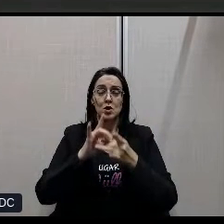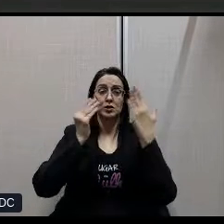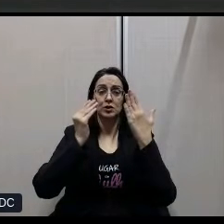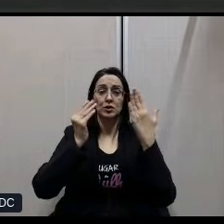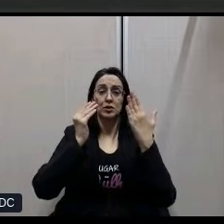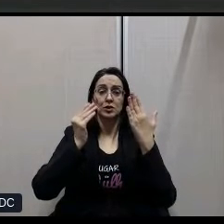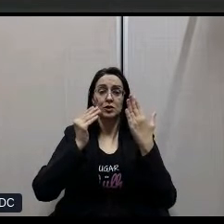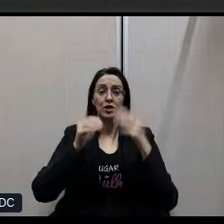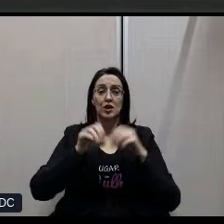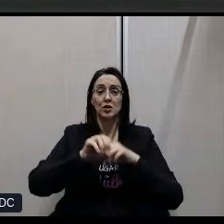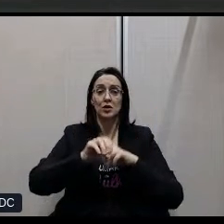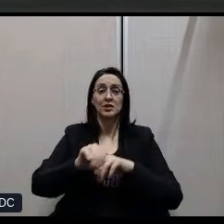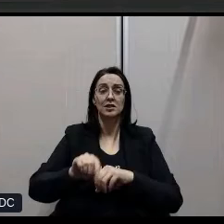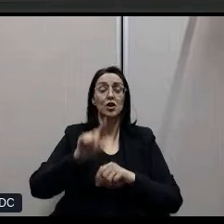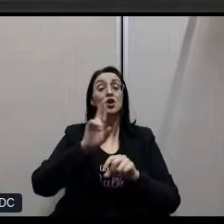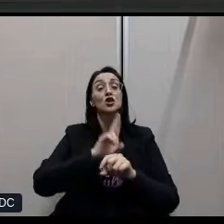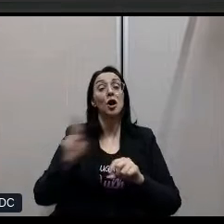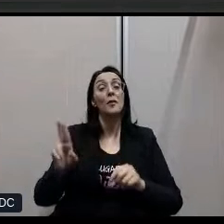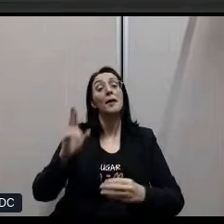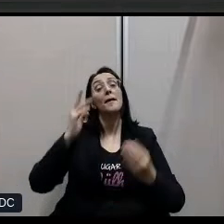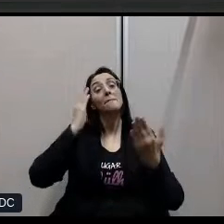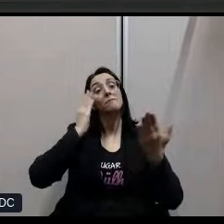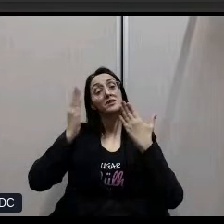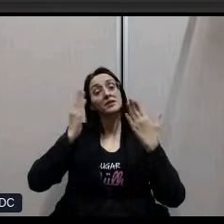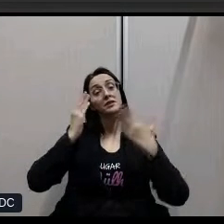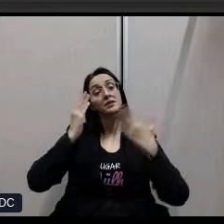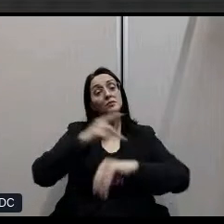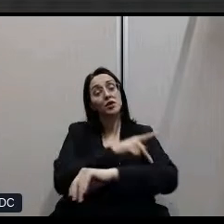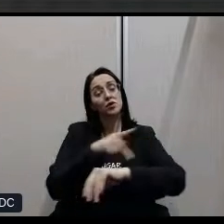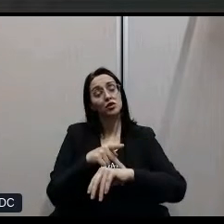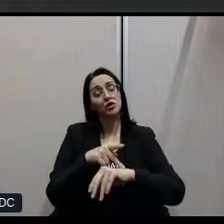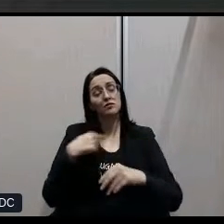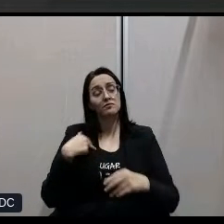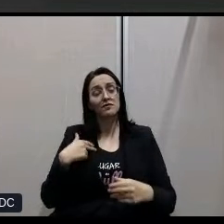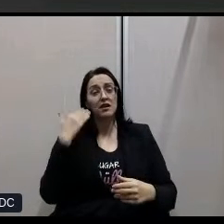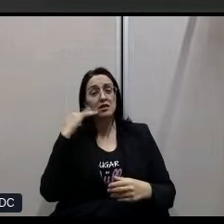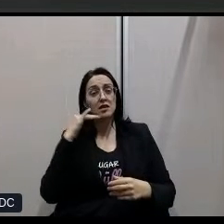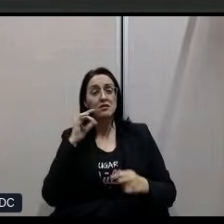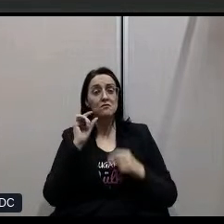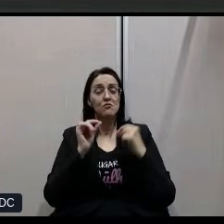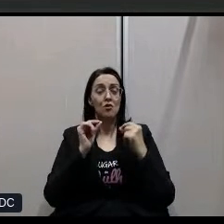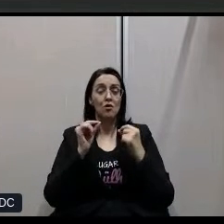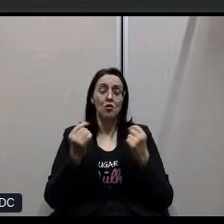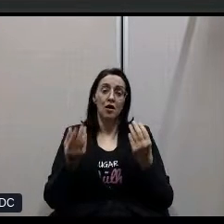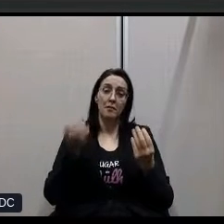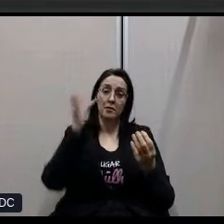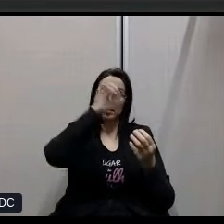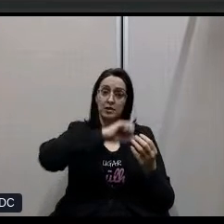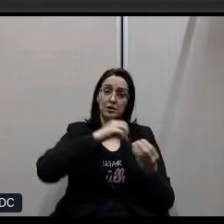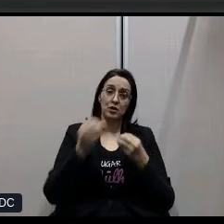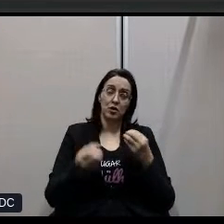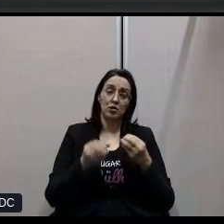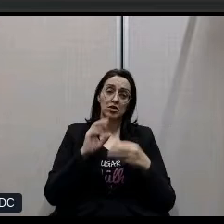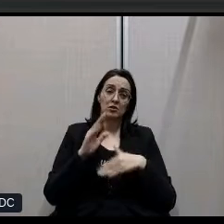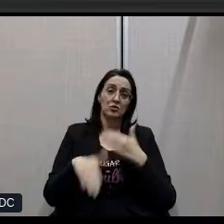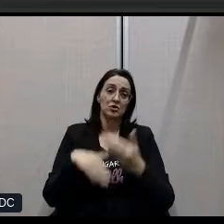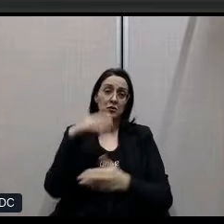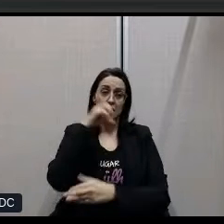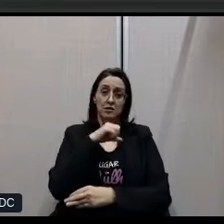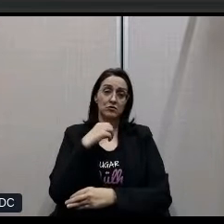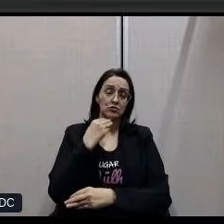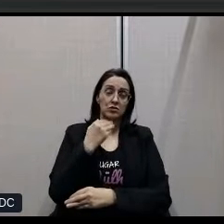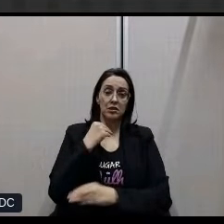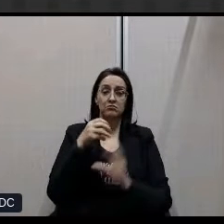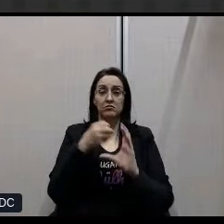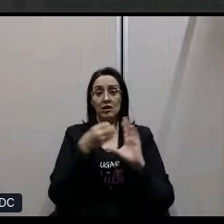gente chama de psicopedagogia, para buscar entender, poxa, se eu não estou conseguindo aprender, por que eu não consigo aprender? E quais